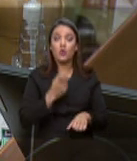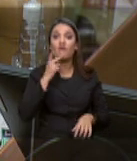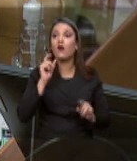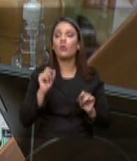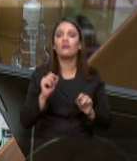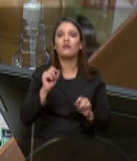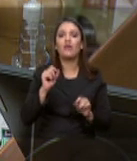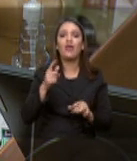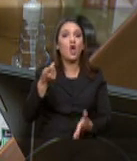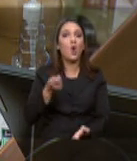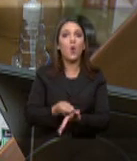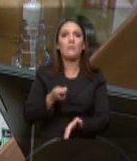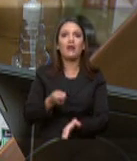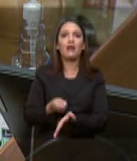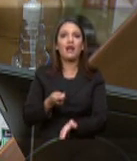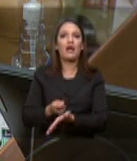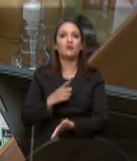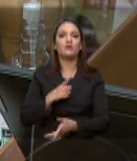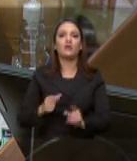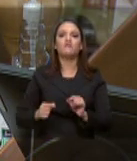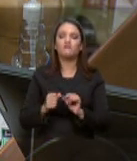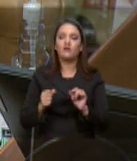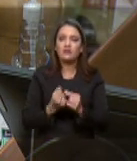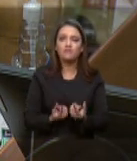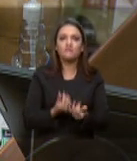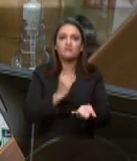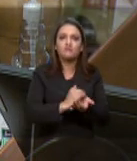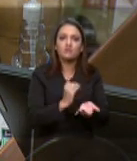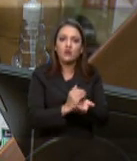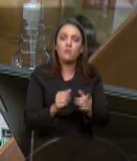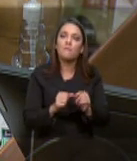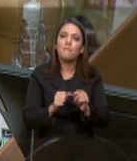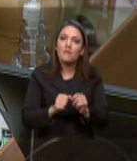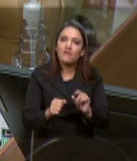dever de executar para a prestação do serviço